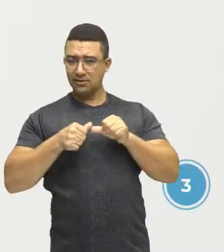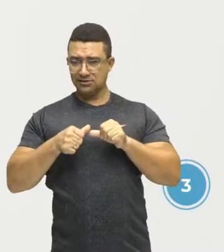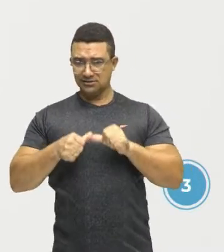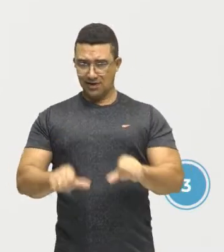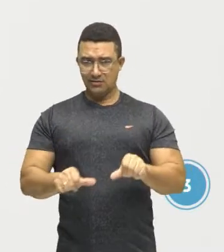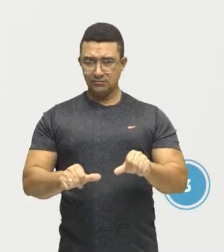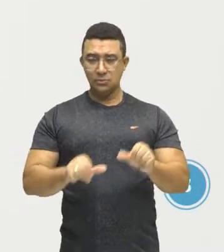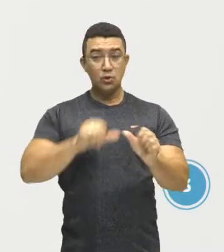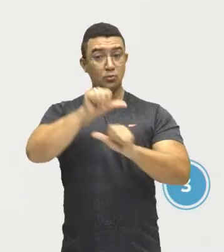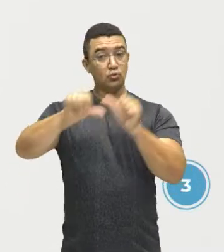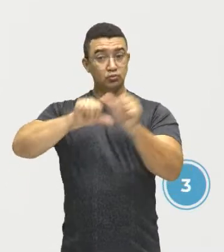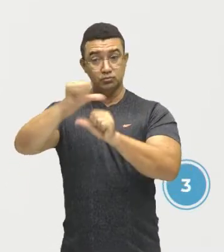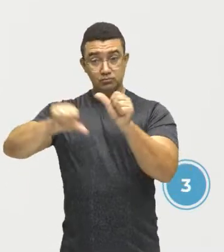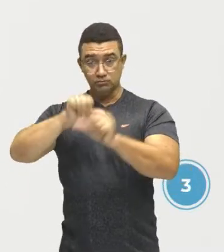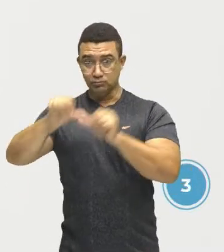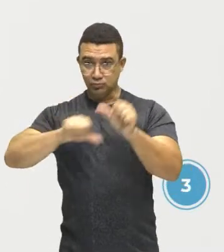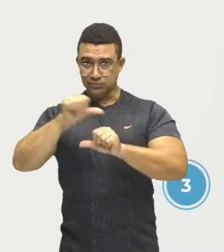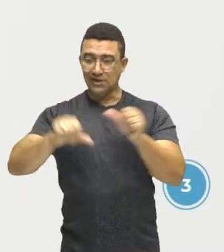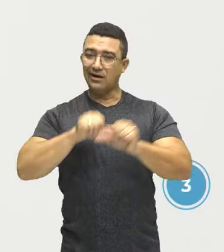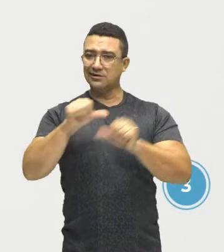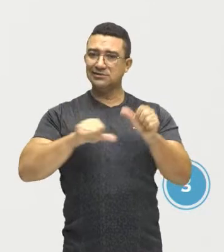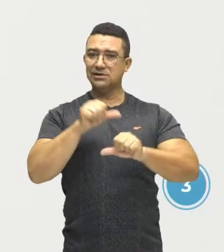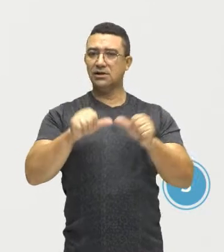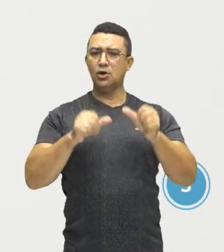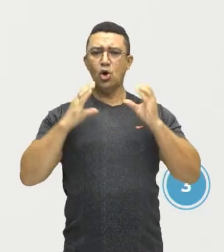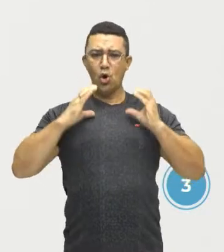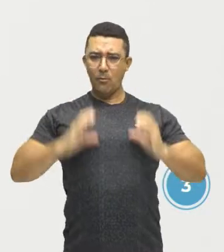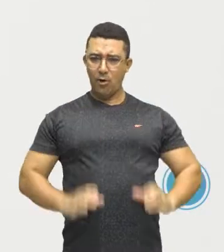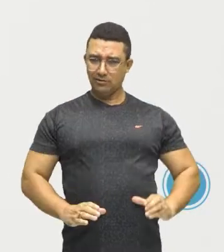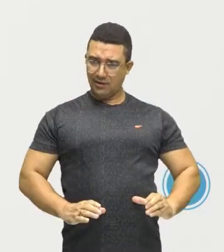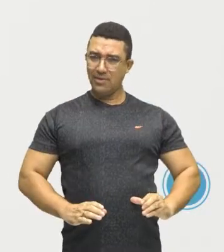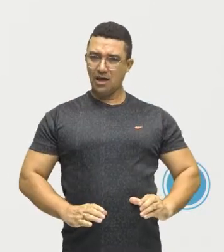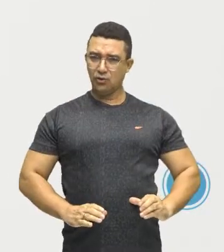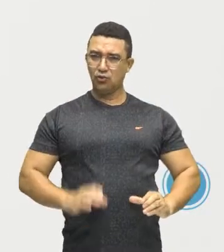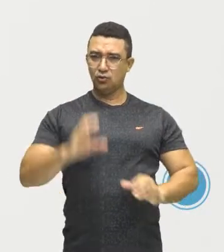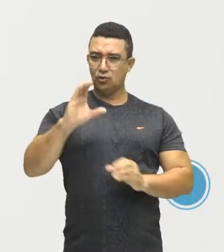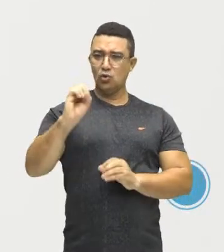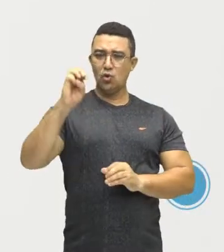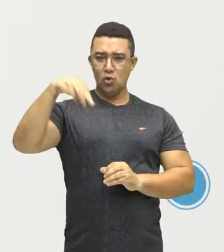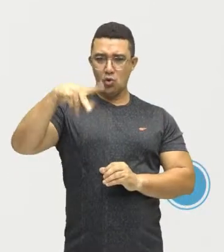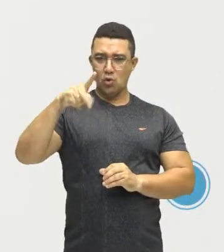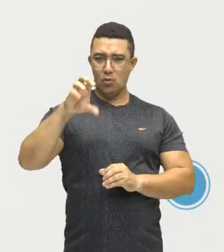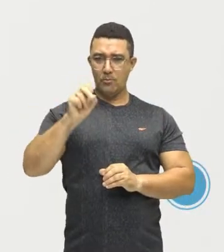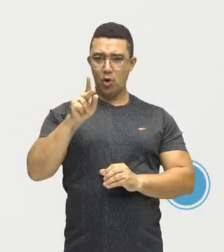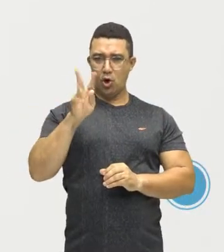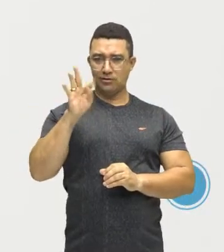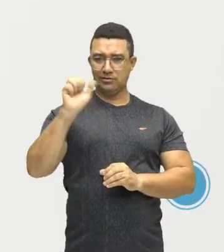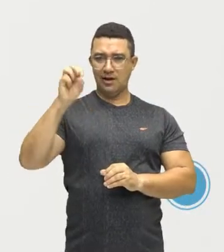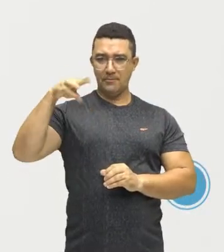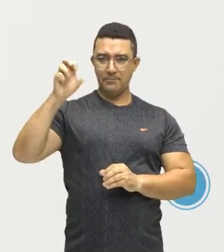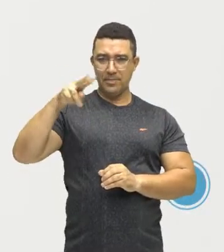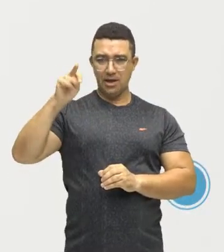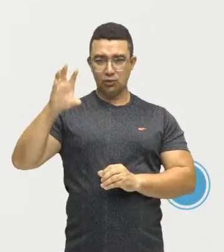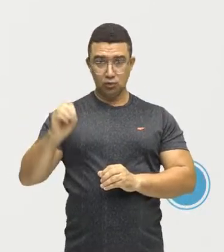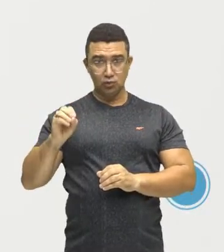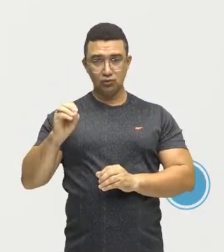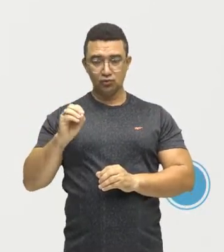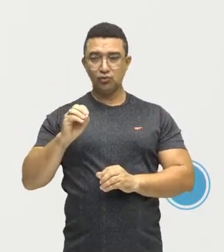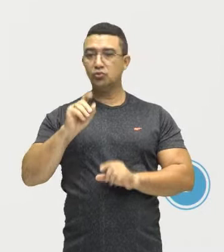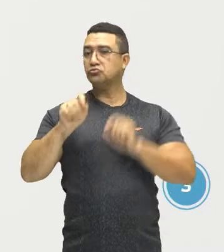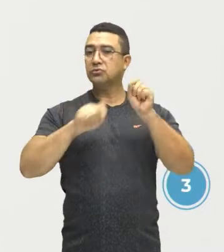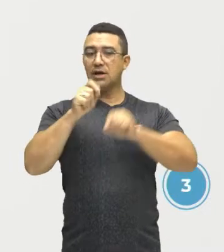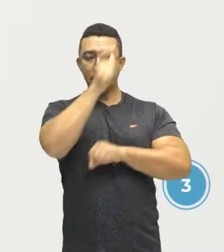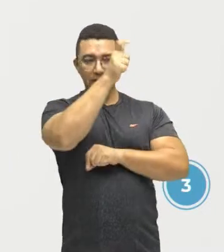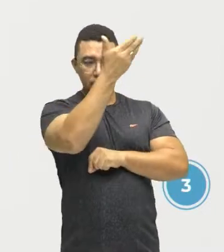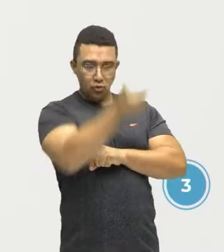uma mudança de estado em que o sujeito se encontra, uma continuação de estado, estado aparente em que